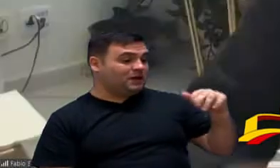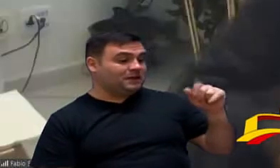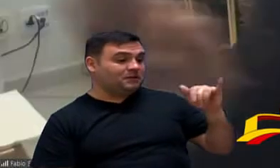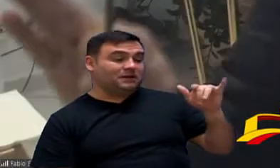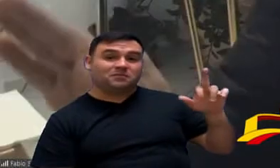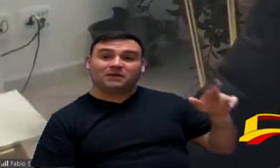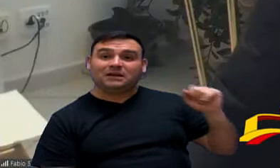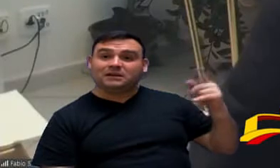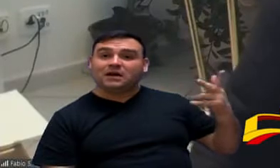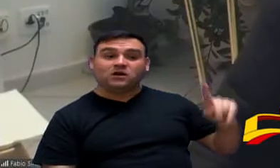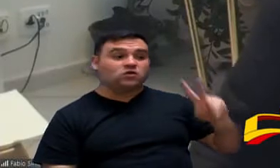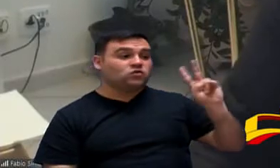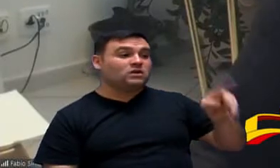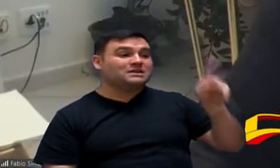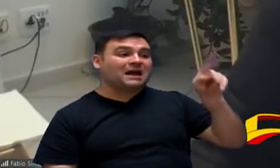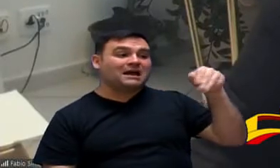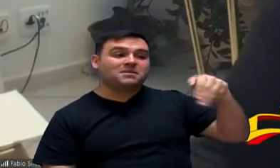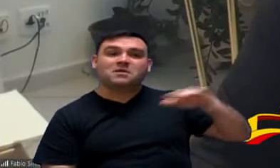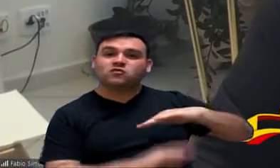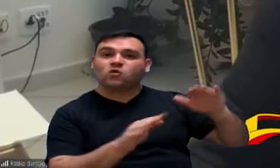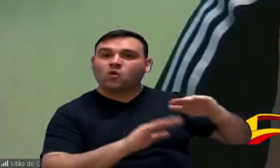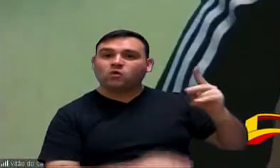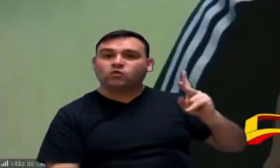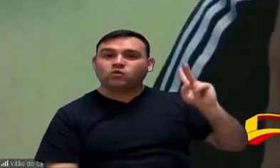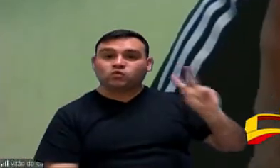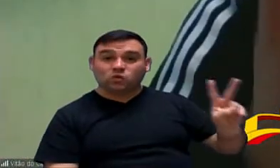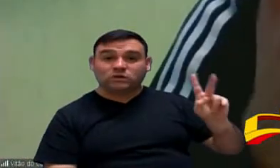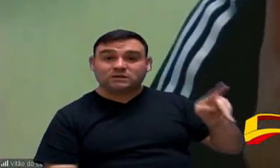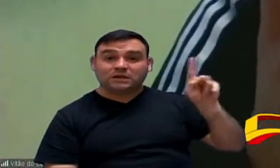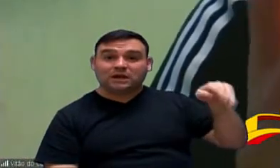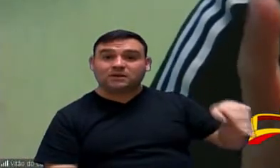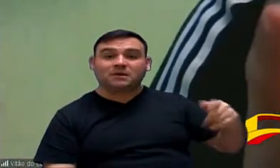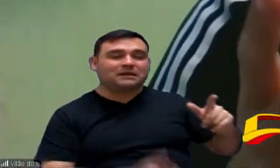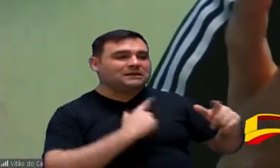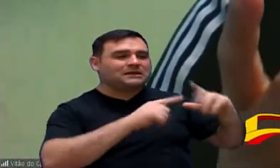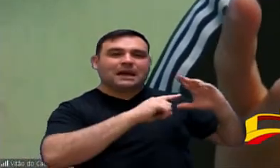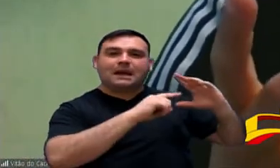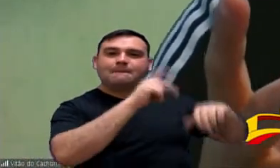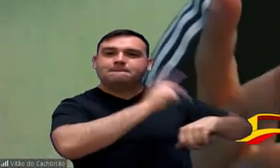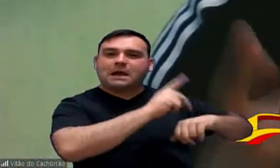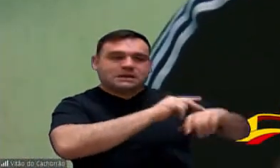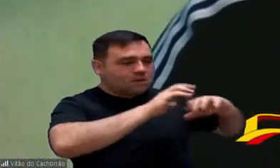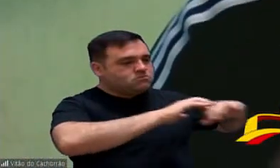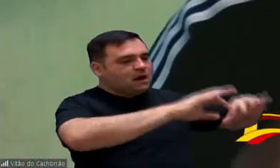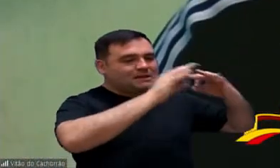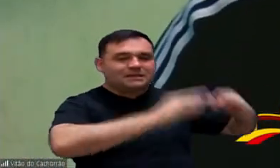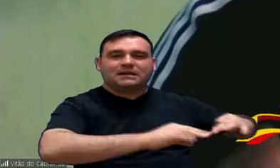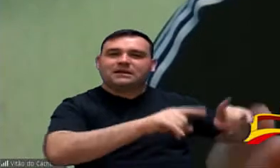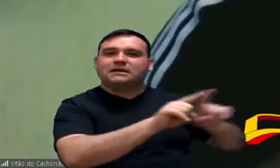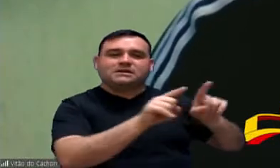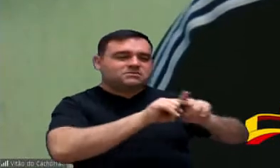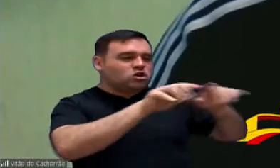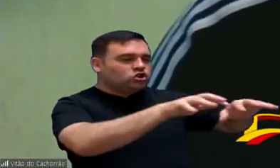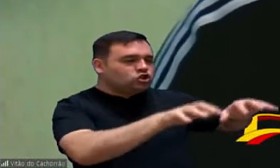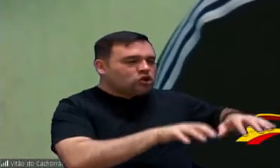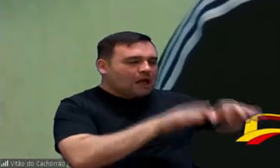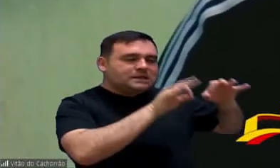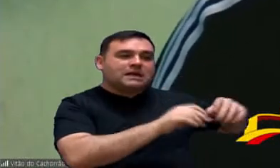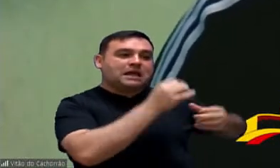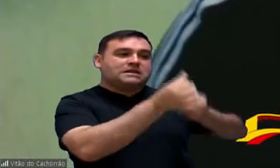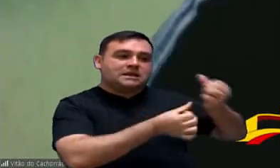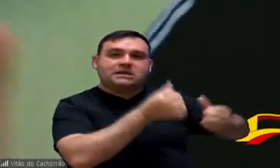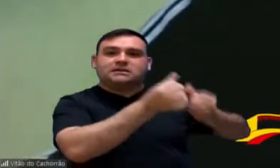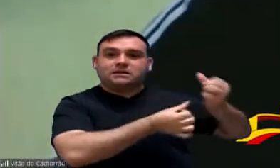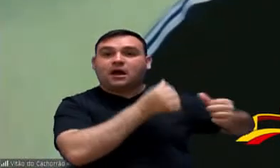recupera. E é 2 km só, meu irmão. 2 km. Se fazer um patrulhamento digno, jogar uma fresa, renovar de